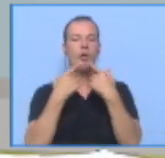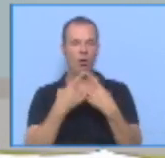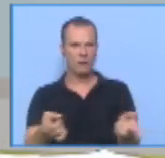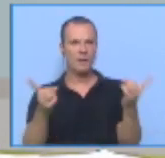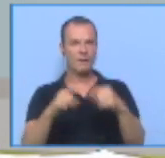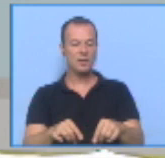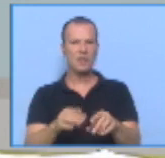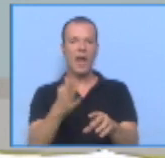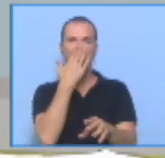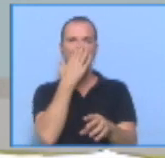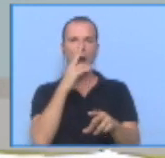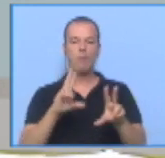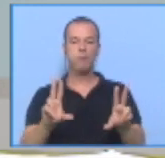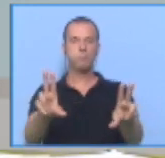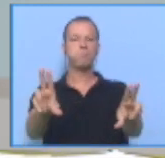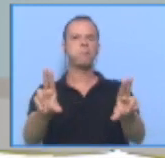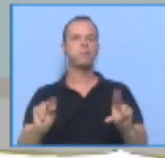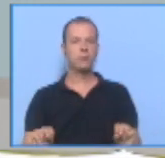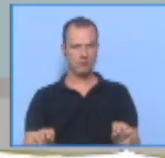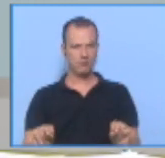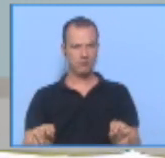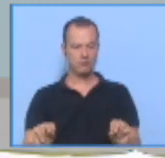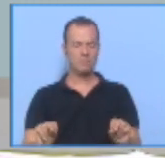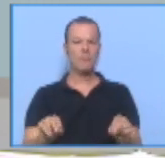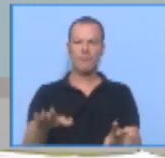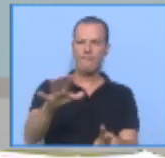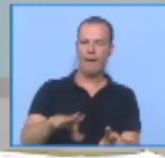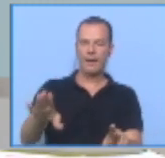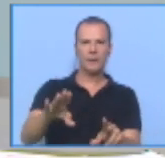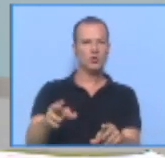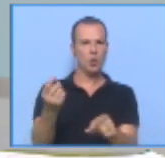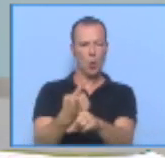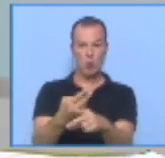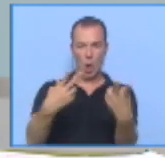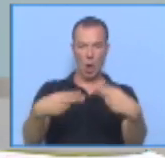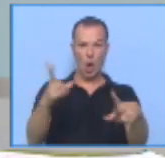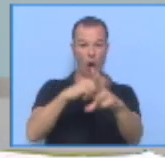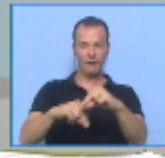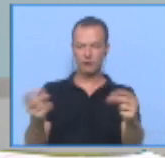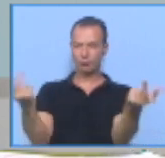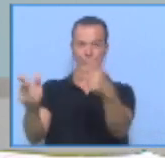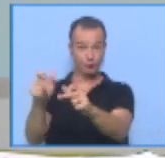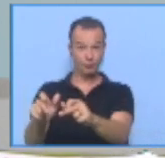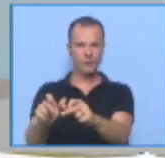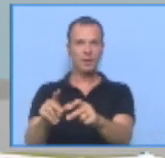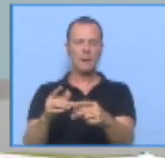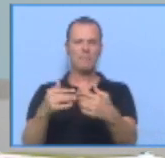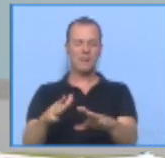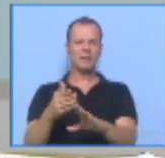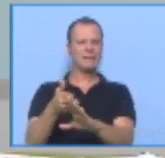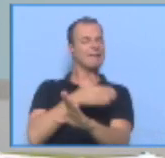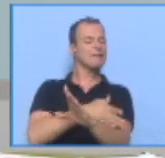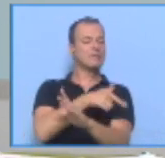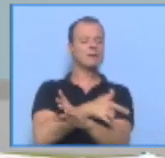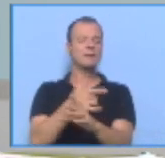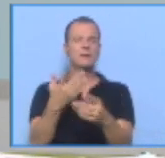de purificação, de dar lugar a coisas novas, ainda que com esta imagem destruindo o que está ao interior. Talvez